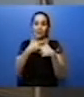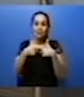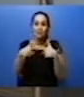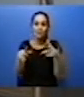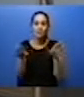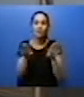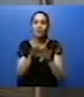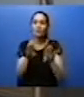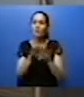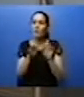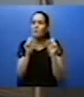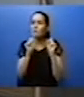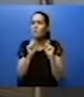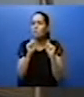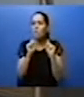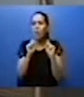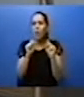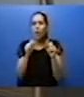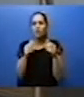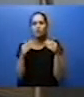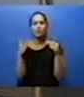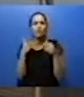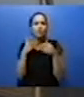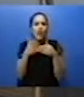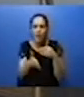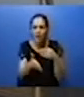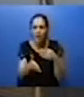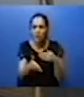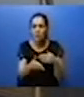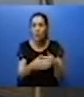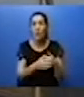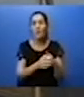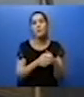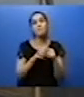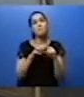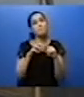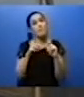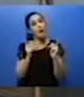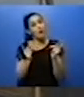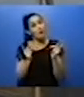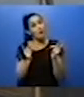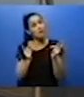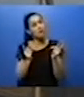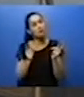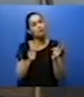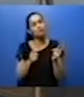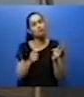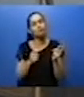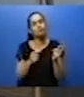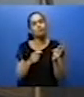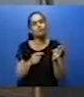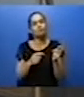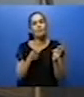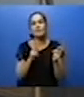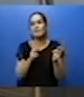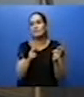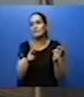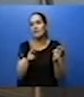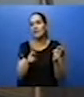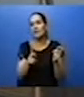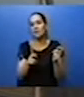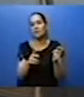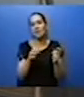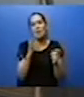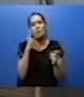também pode ser feita de forma direta como a multiplicação porém nem sempre vai dar